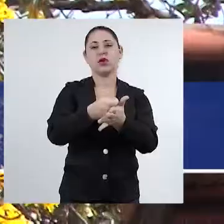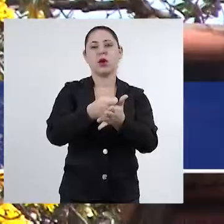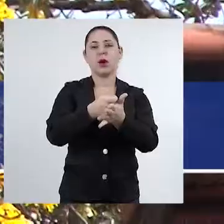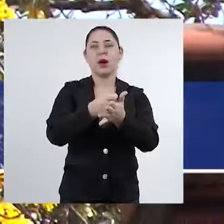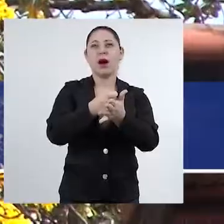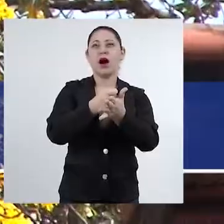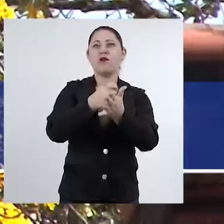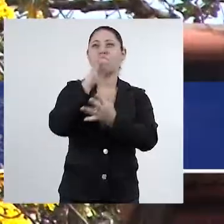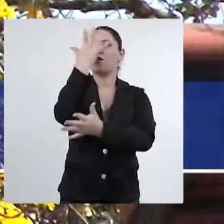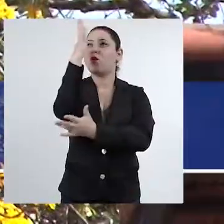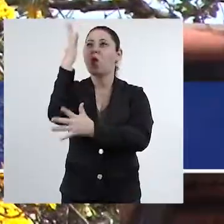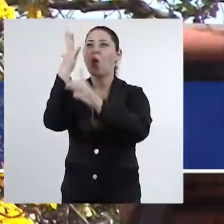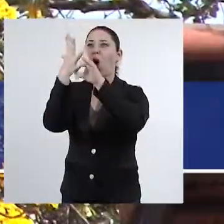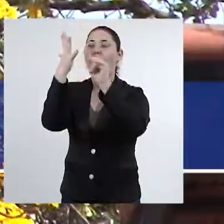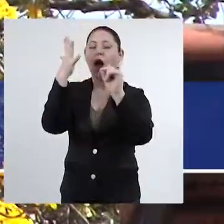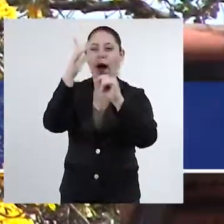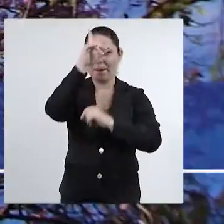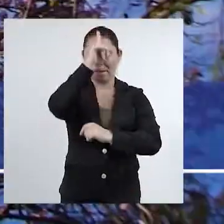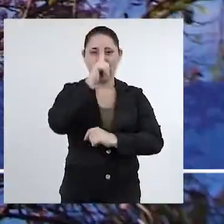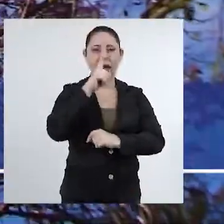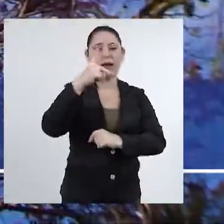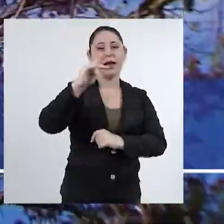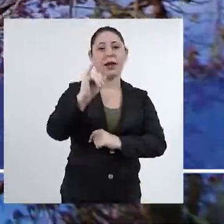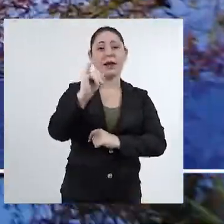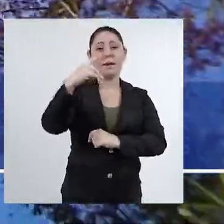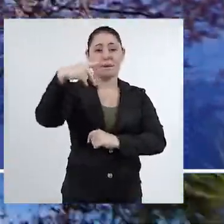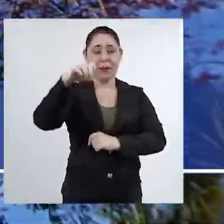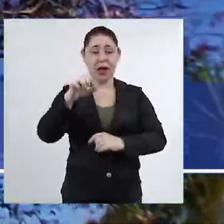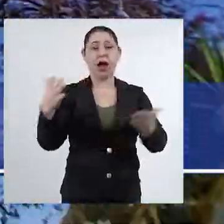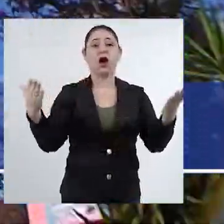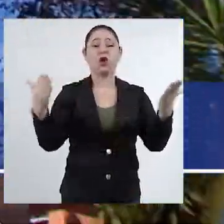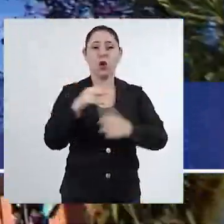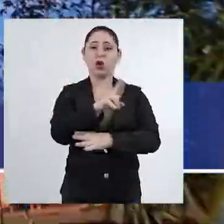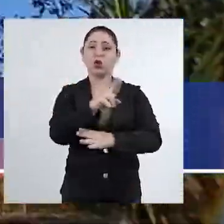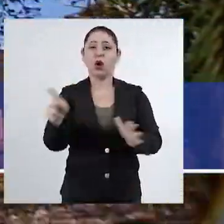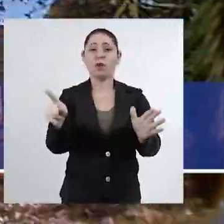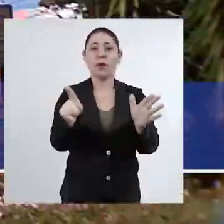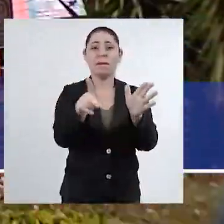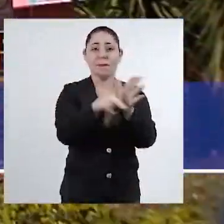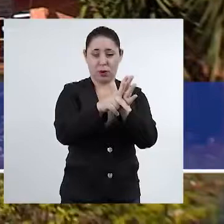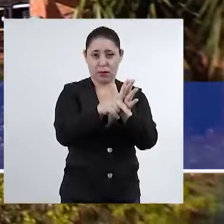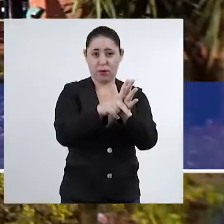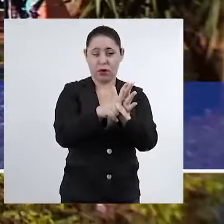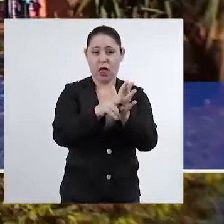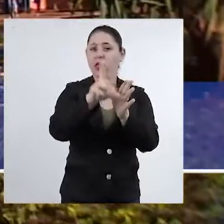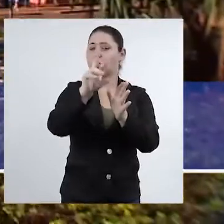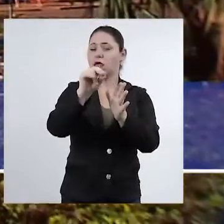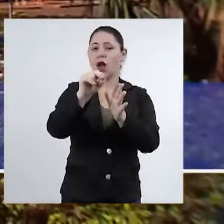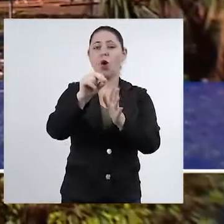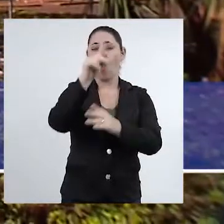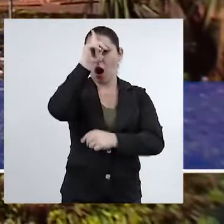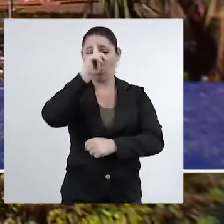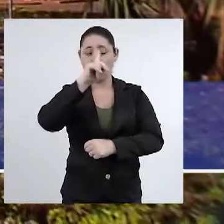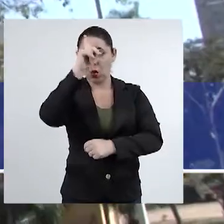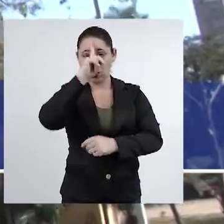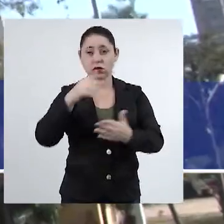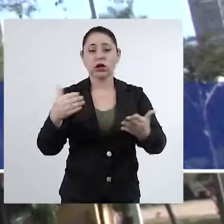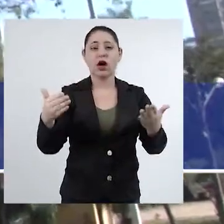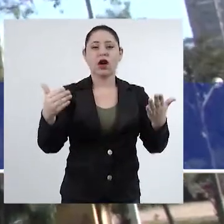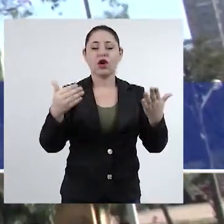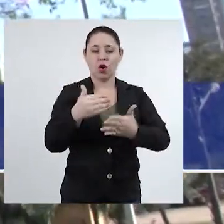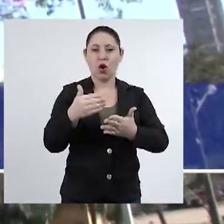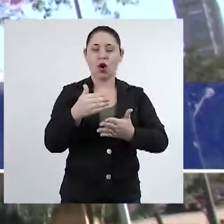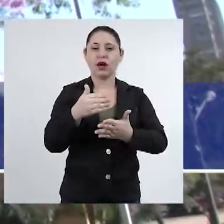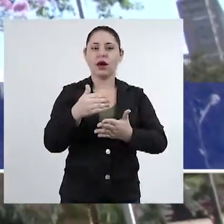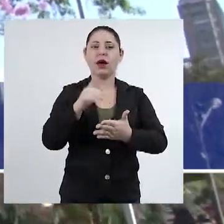o ipê amarelo como árvore símbolo do Estado. A partir de agora, a espécie leva o nome científico e não mais a cor, que